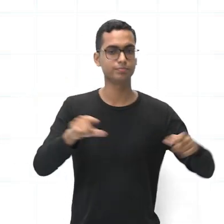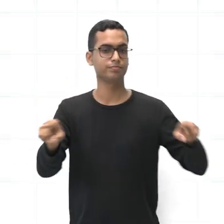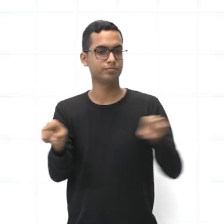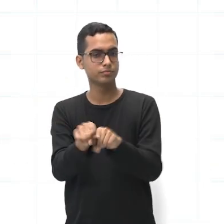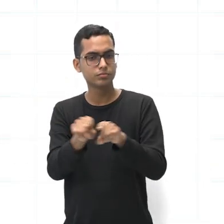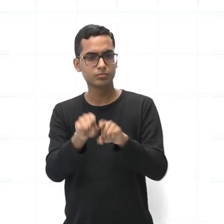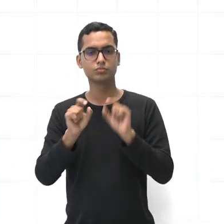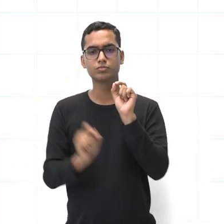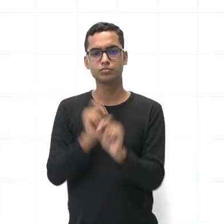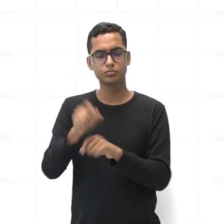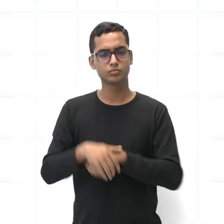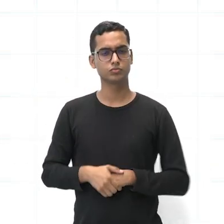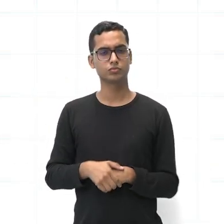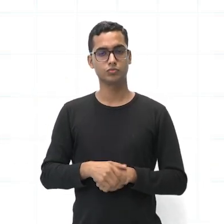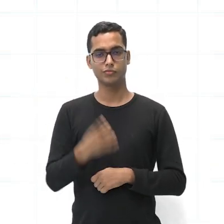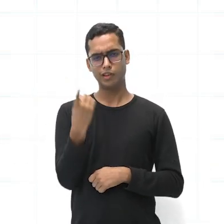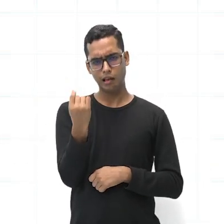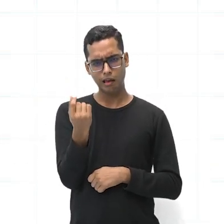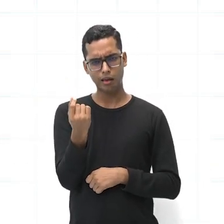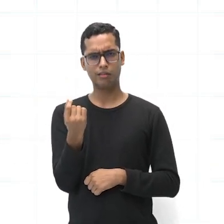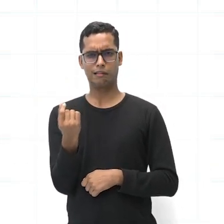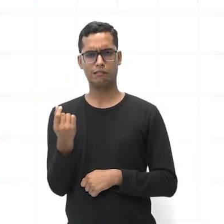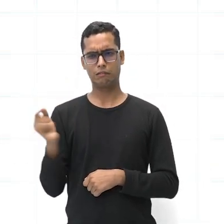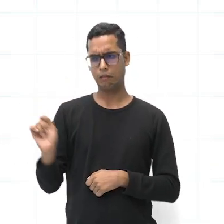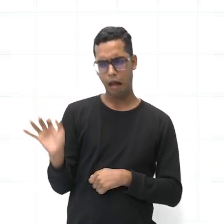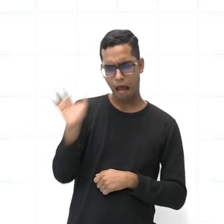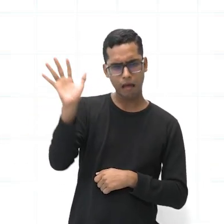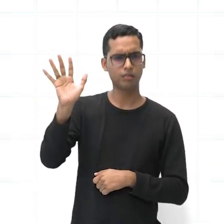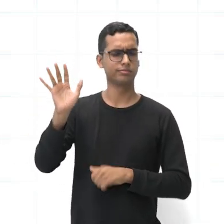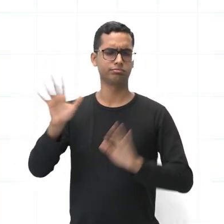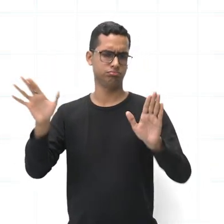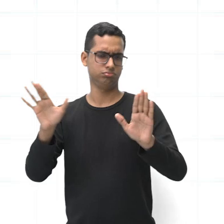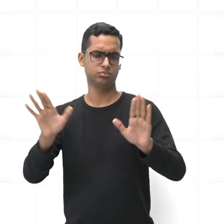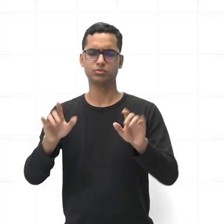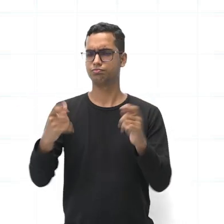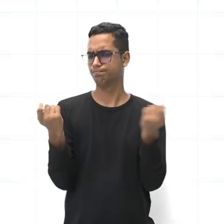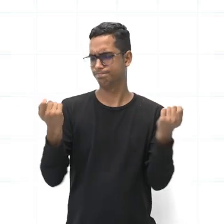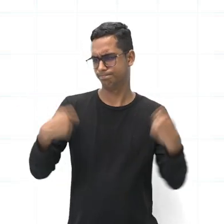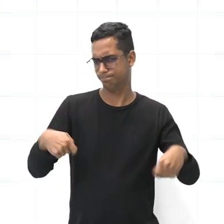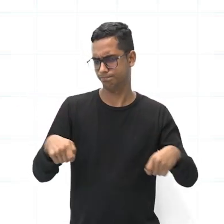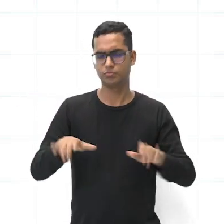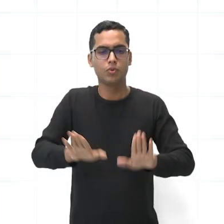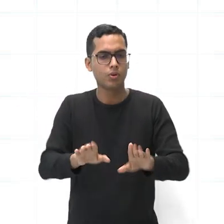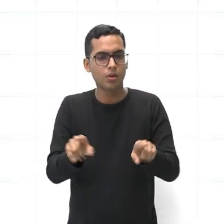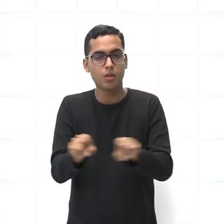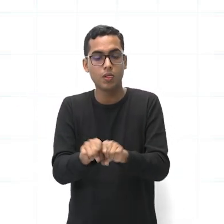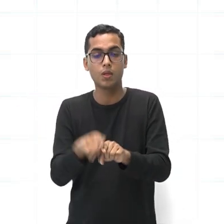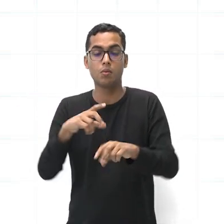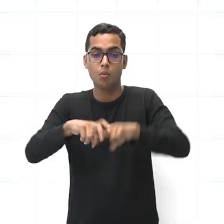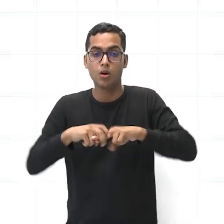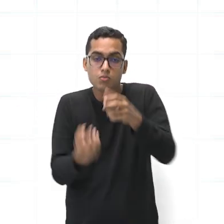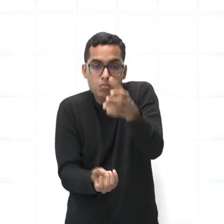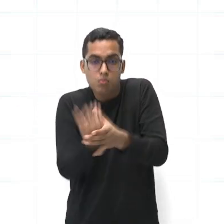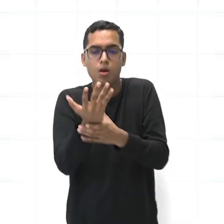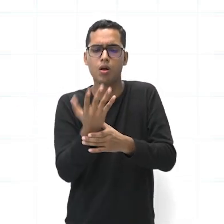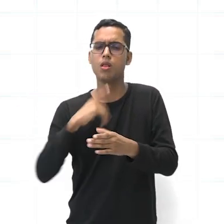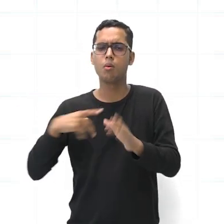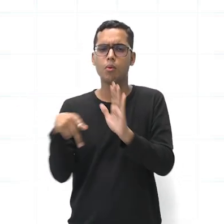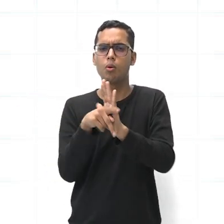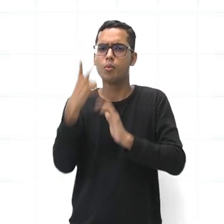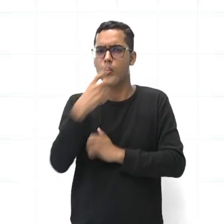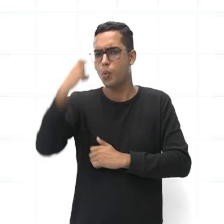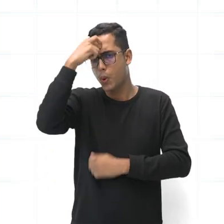que não exigem recursos materiais mais sofisticados, pois a sua origem, né, a sua gênese, está na cultura